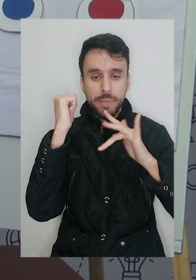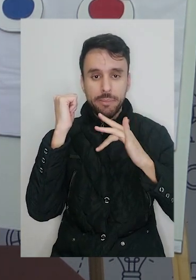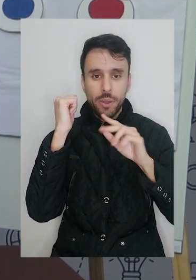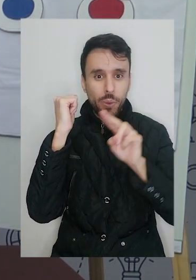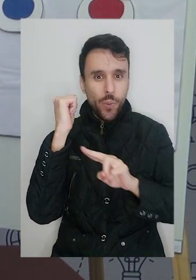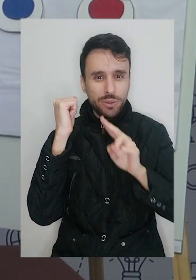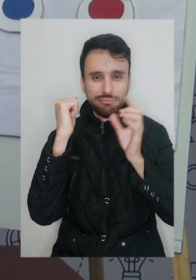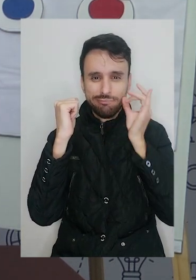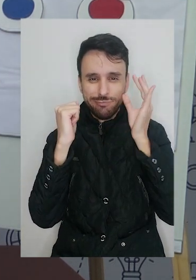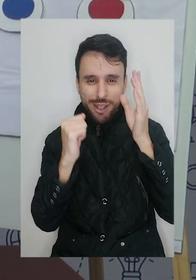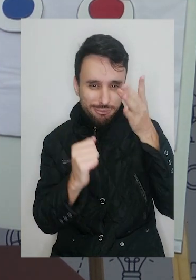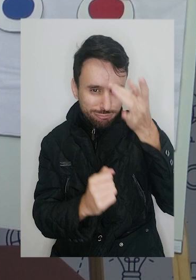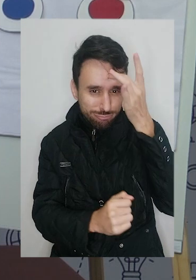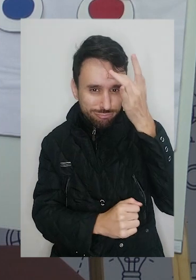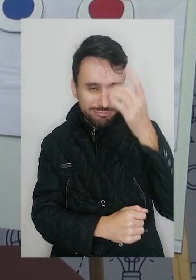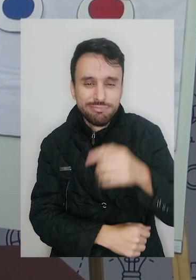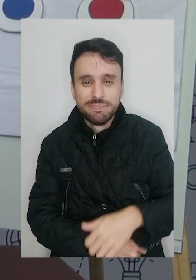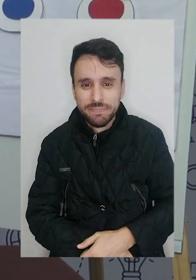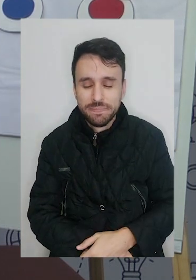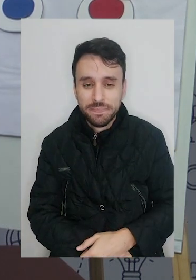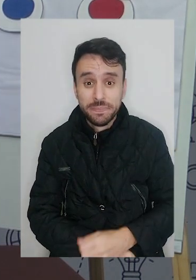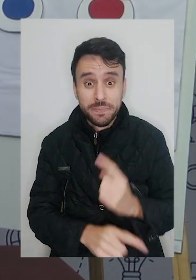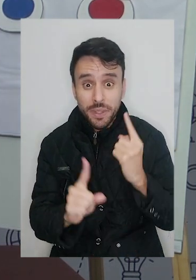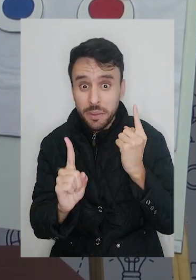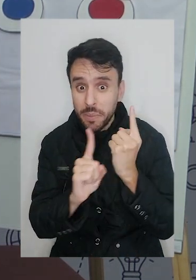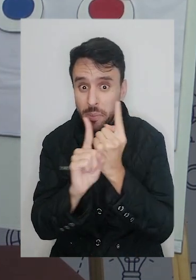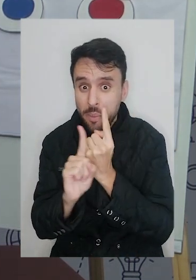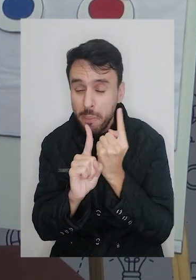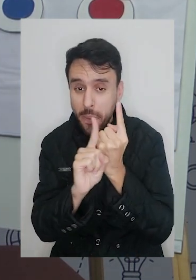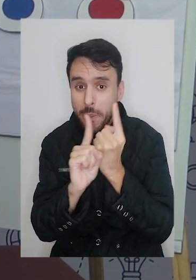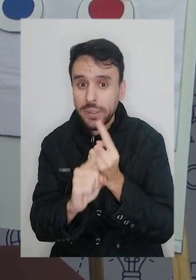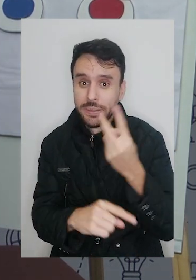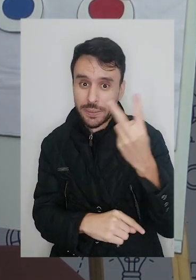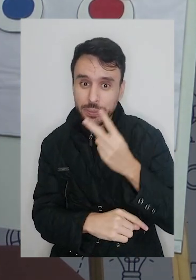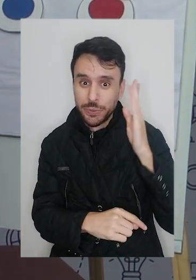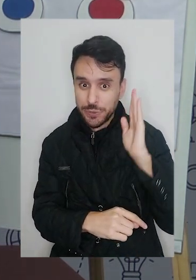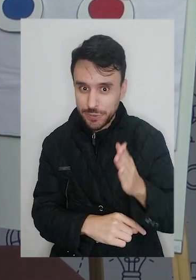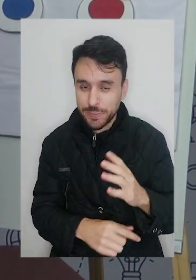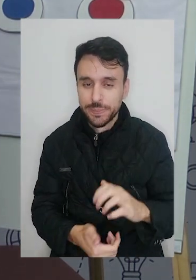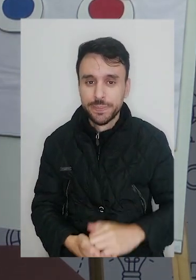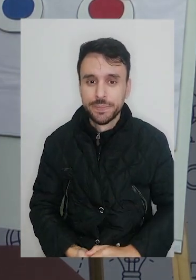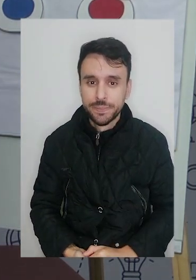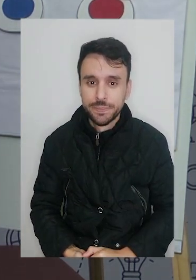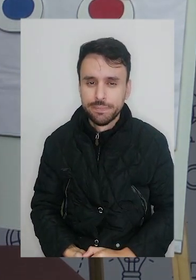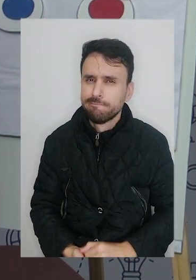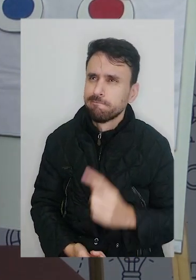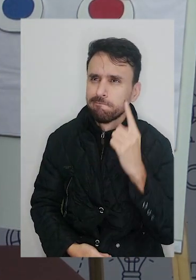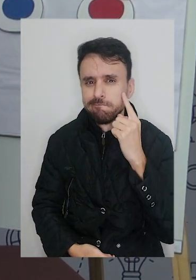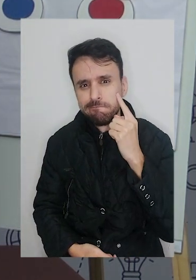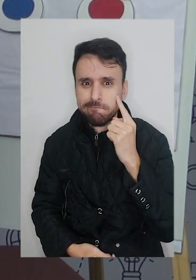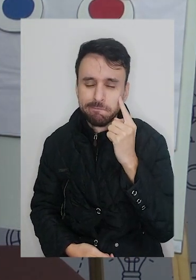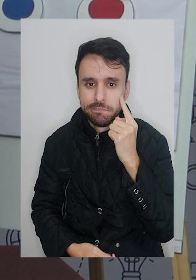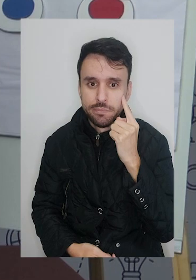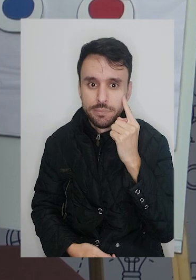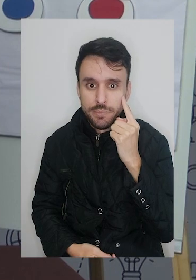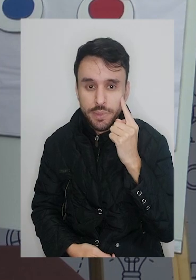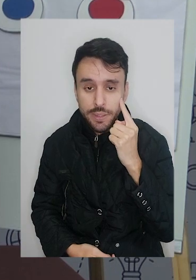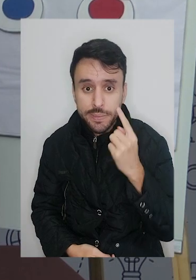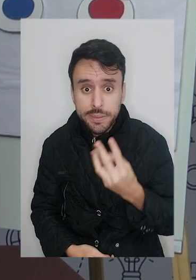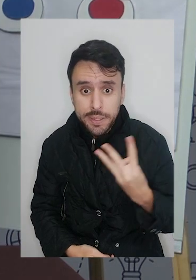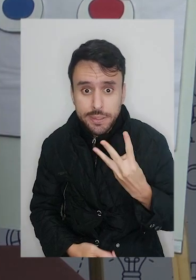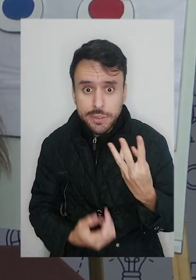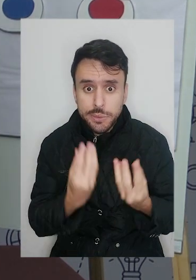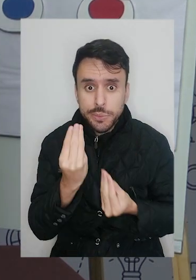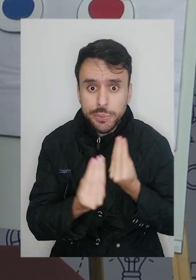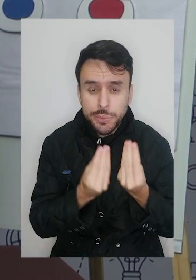Para você não esquecer mais. Então, encontramos o segundo termômetro. E agora, onde será que está o